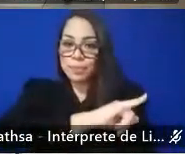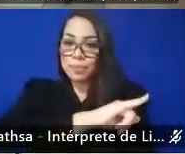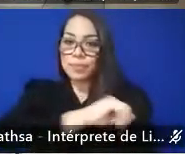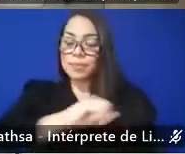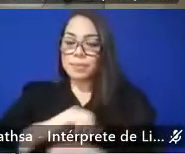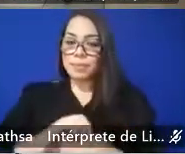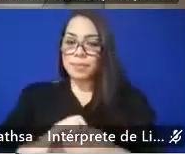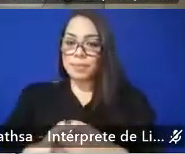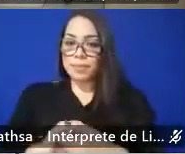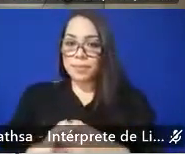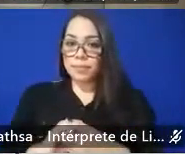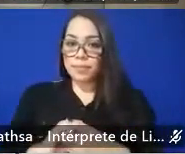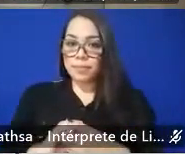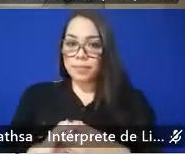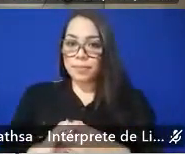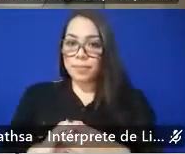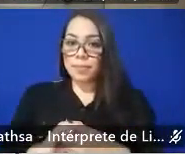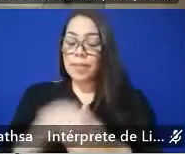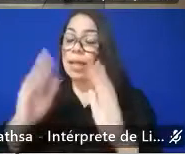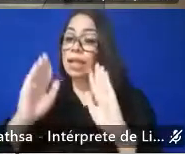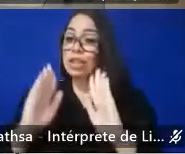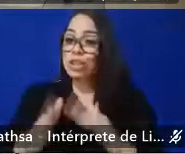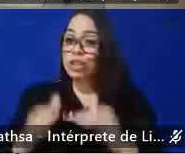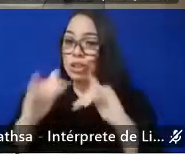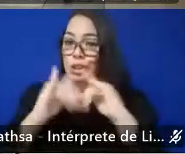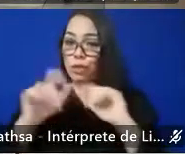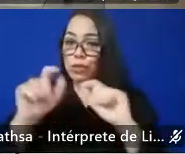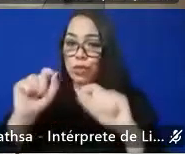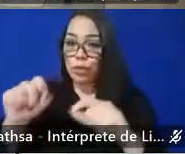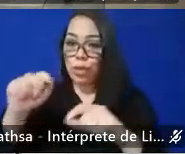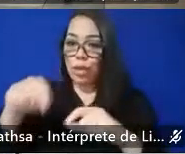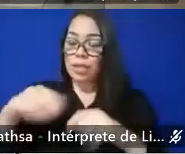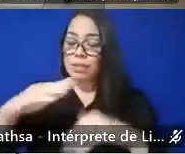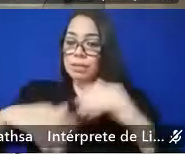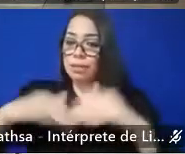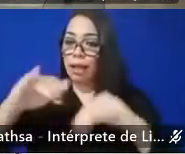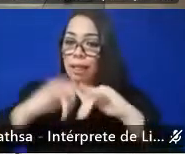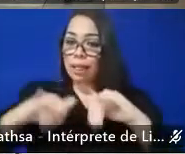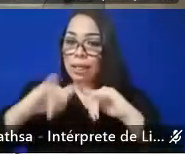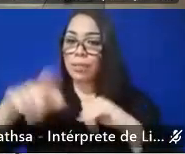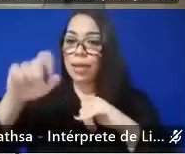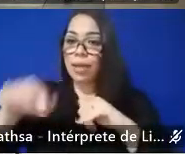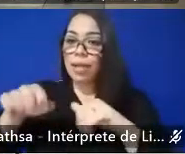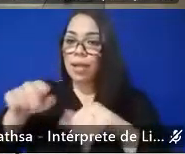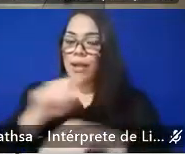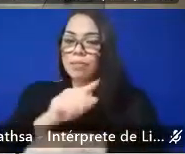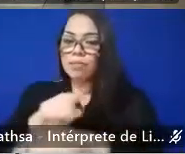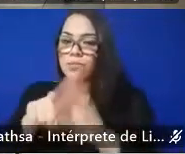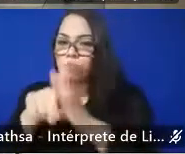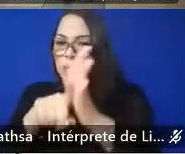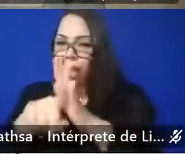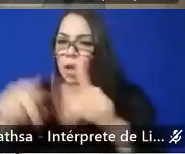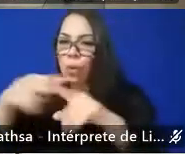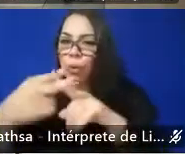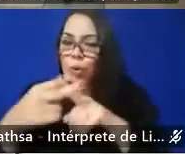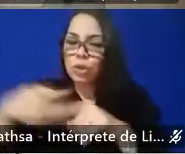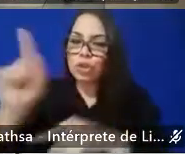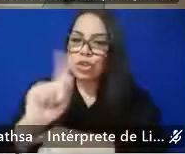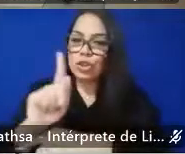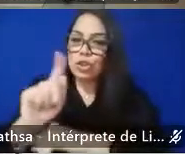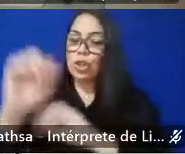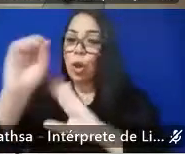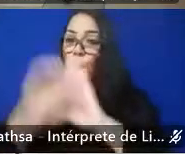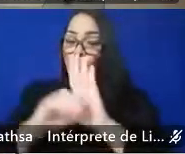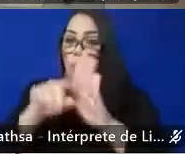E tenho dito que a causa do Ministério Público é a causa da corregedoria-geral órgão encarregado pela da vigilância em